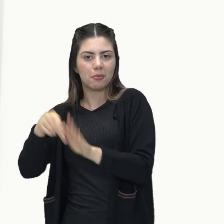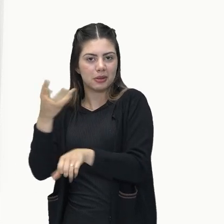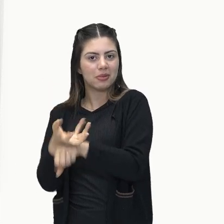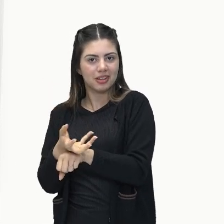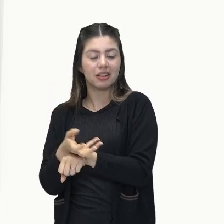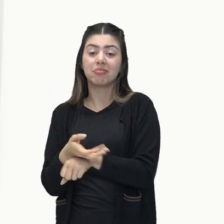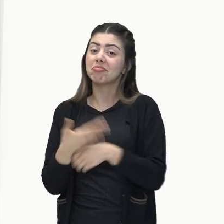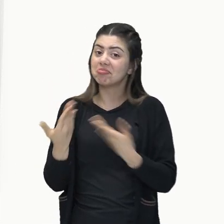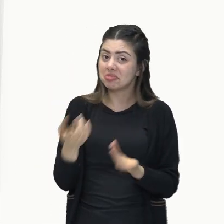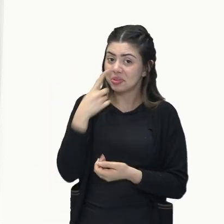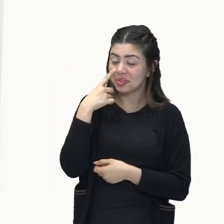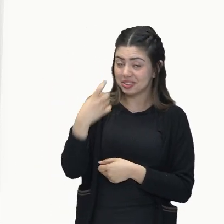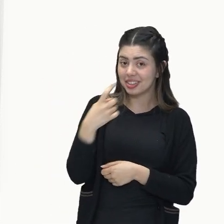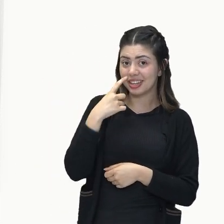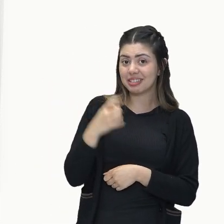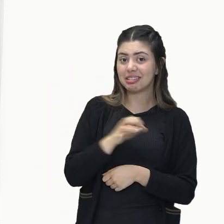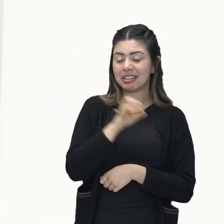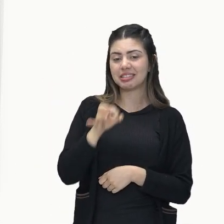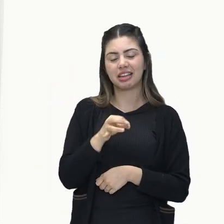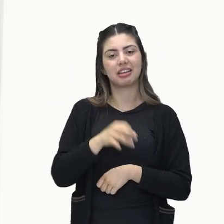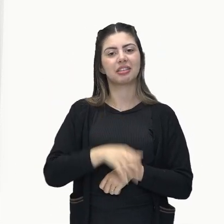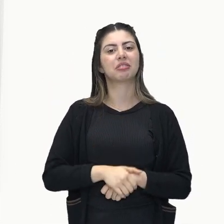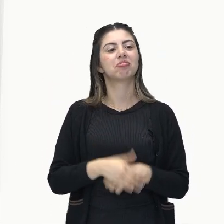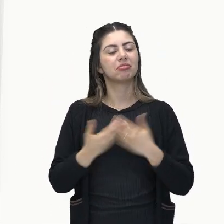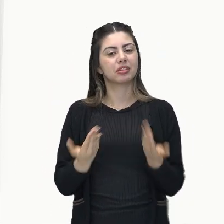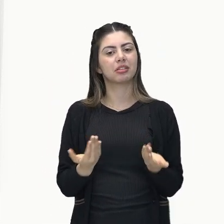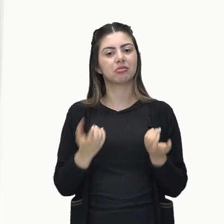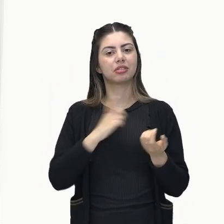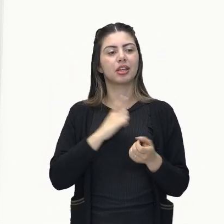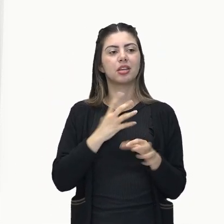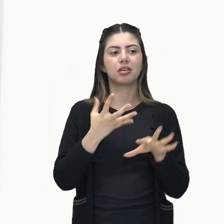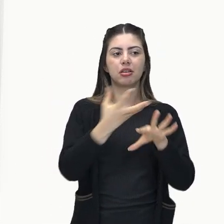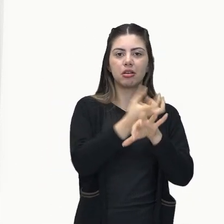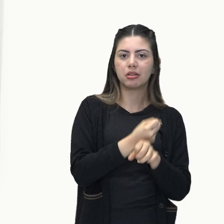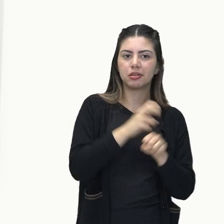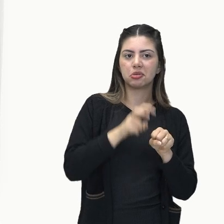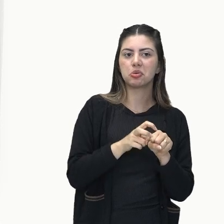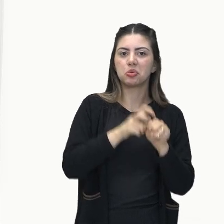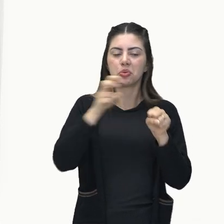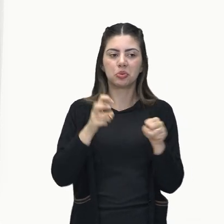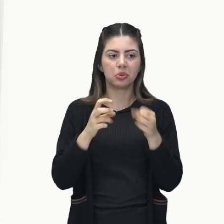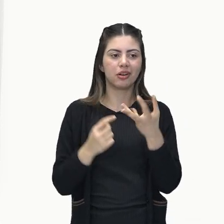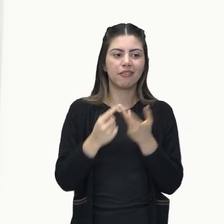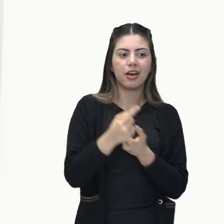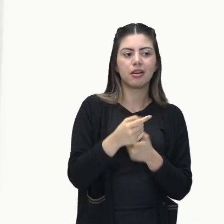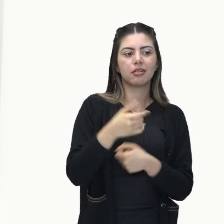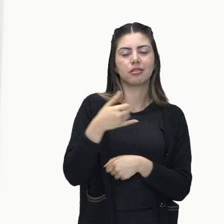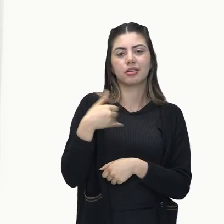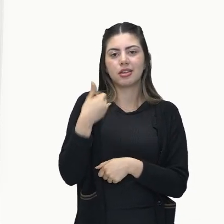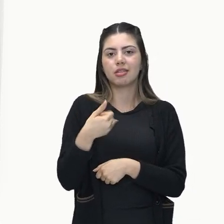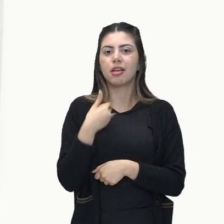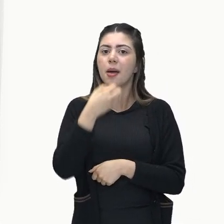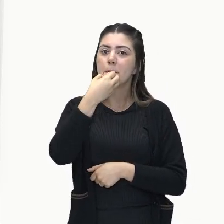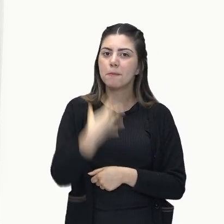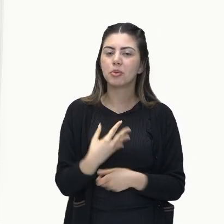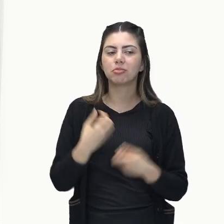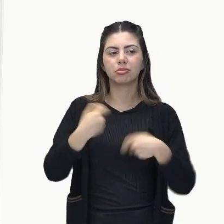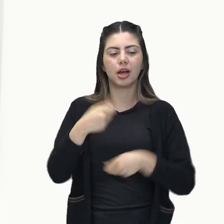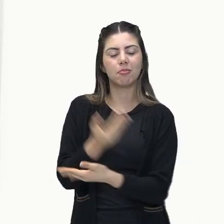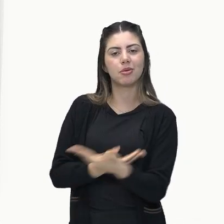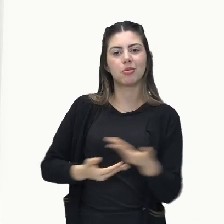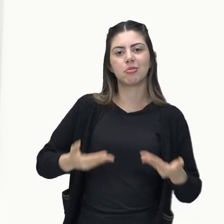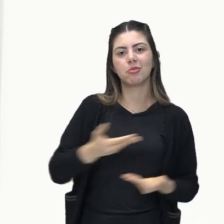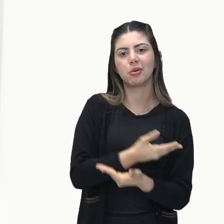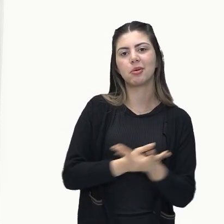bastante interessante, esse choque de culturas, de idades também é bom, de momentos,